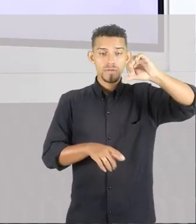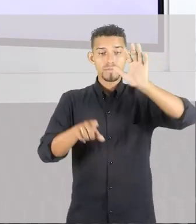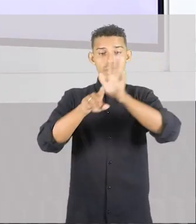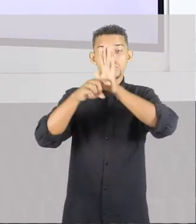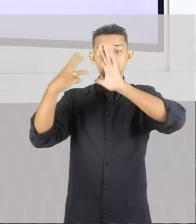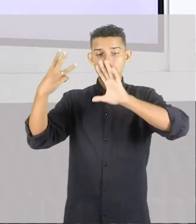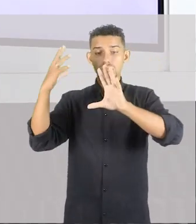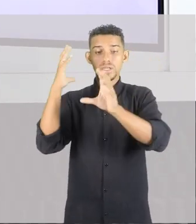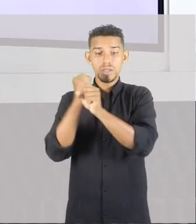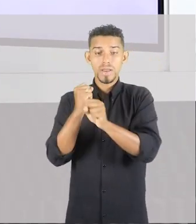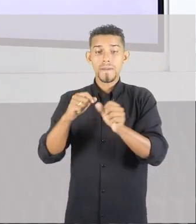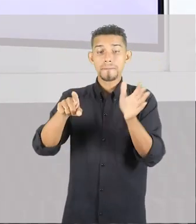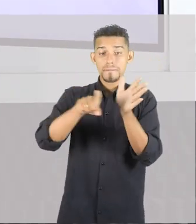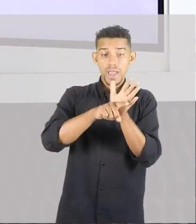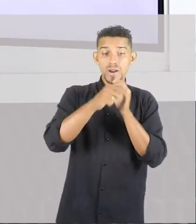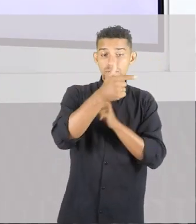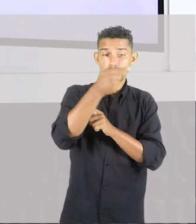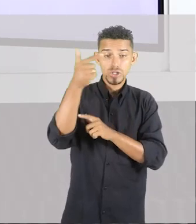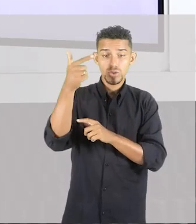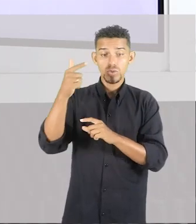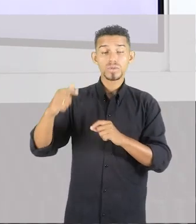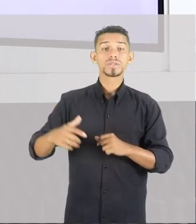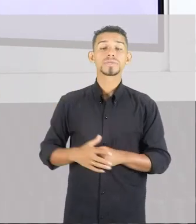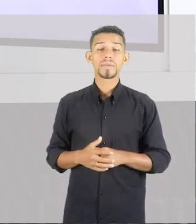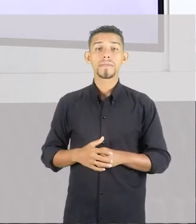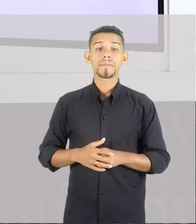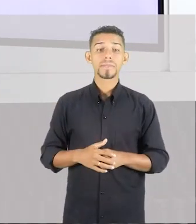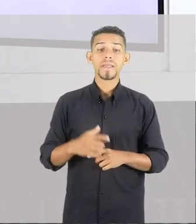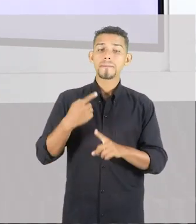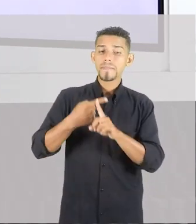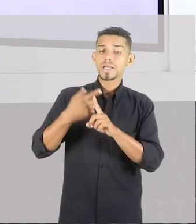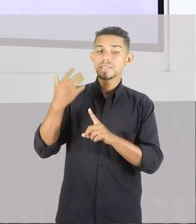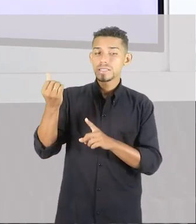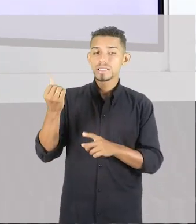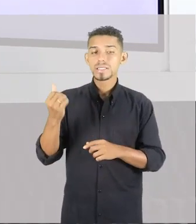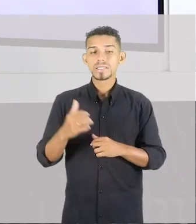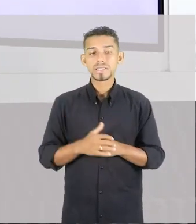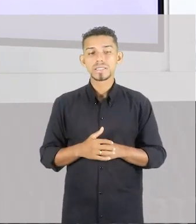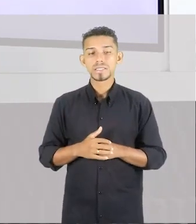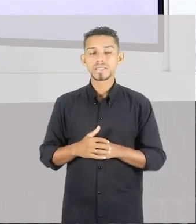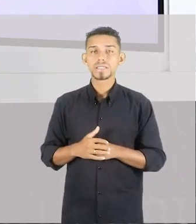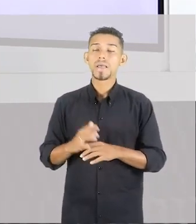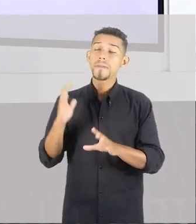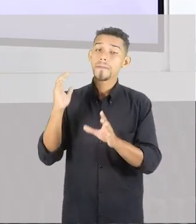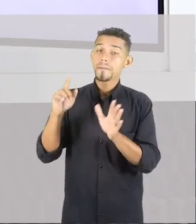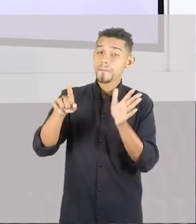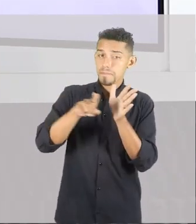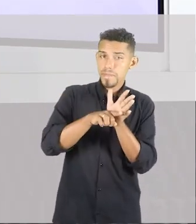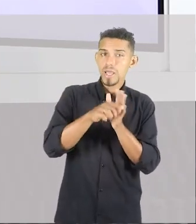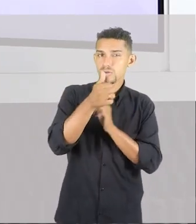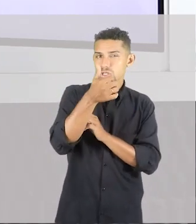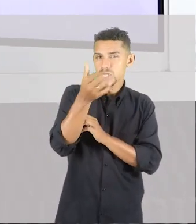22. Mais 6, menos 16.